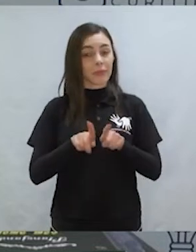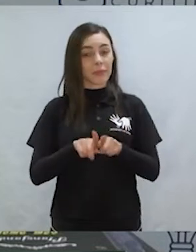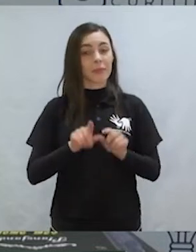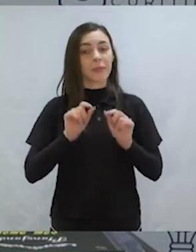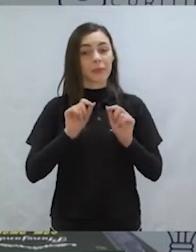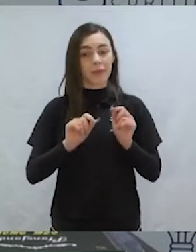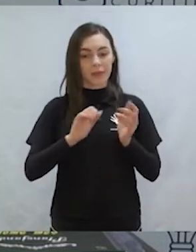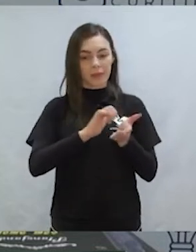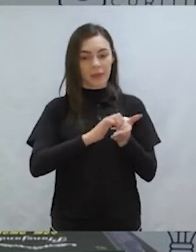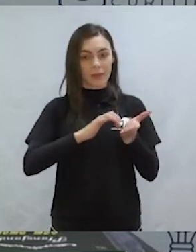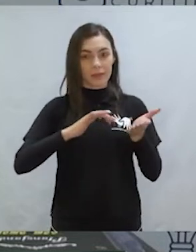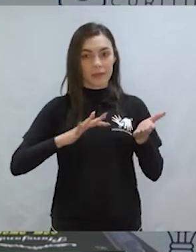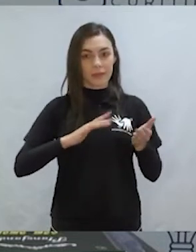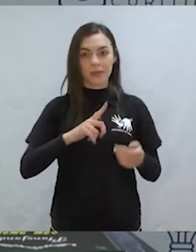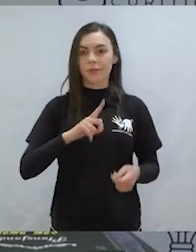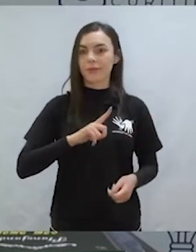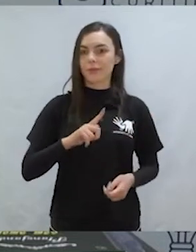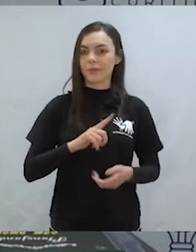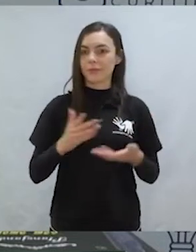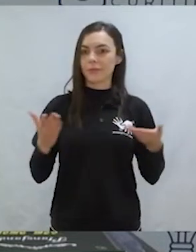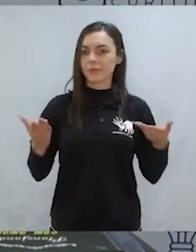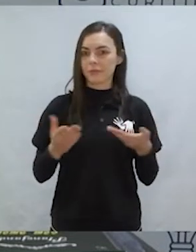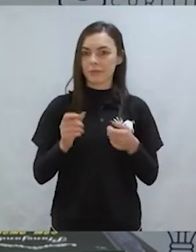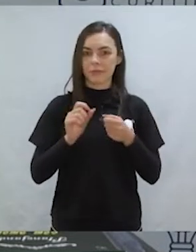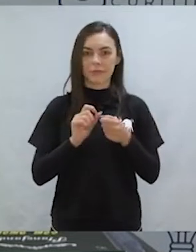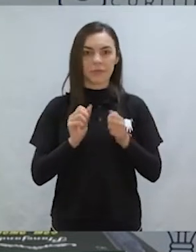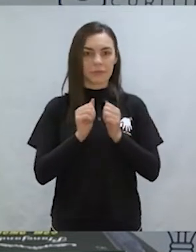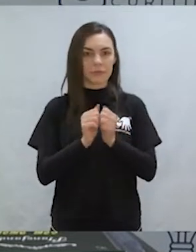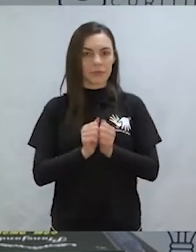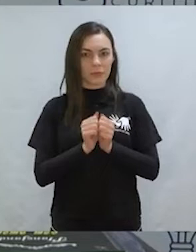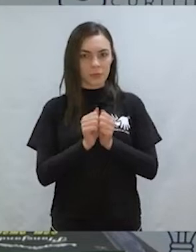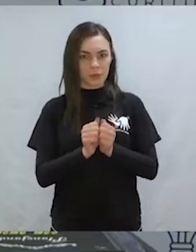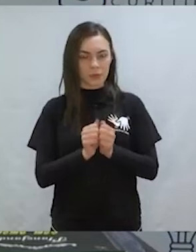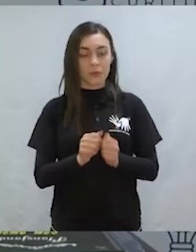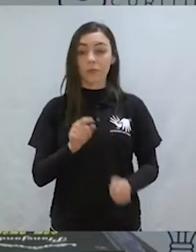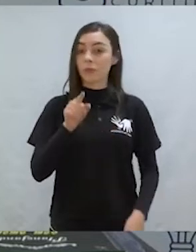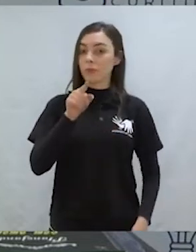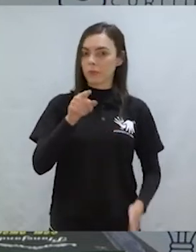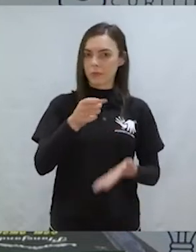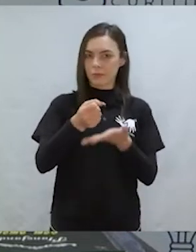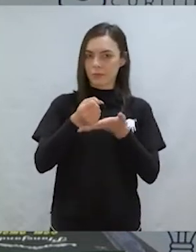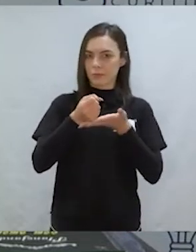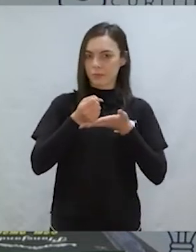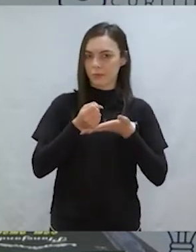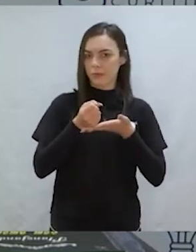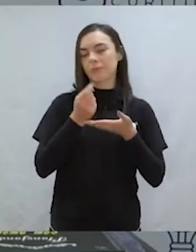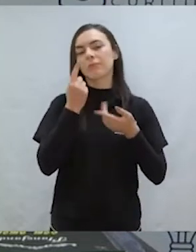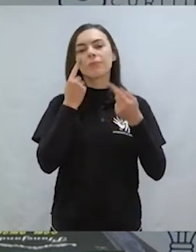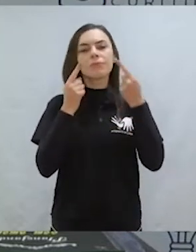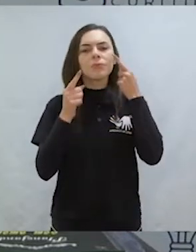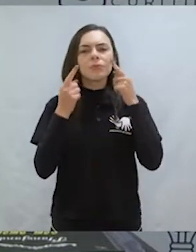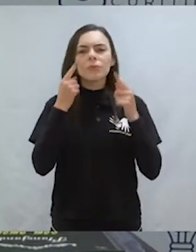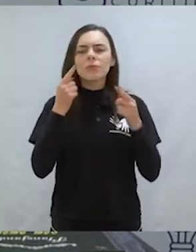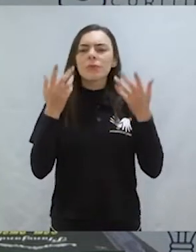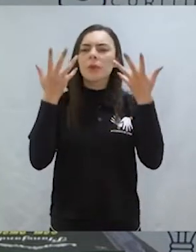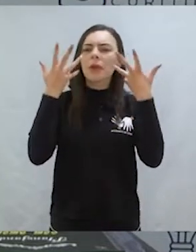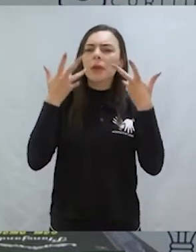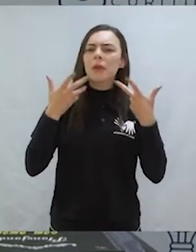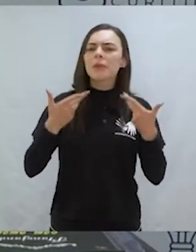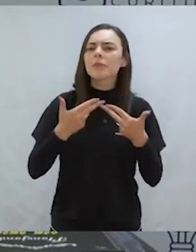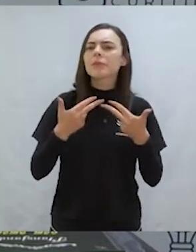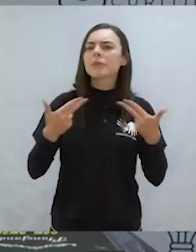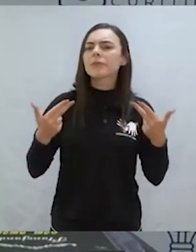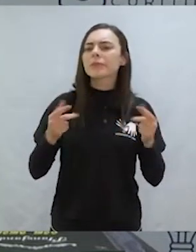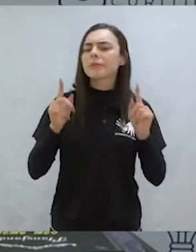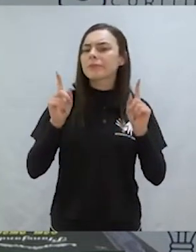Eu também trouxe uma atividade para a gente fazer juntos aqui. Você vai me ajudar a adivinhar